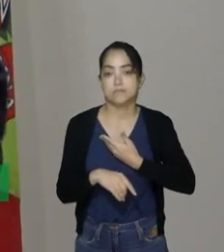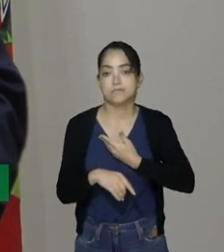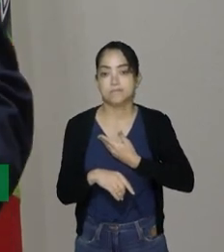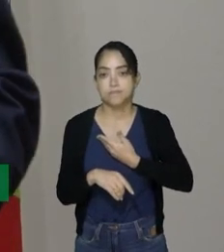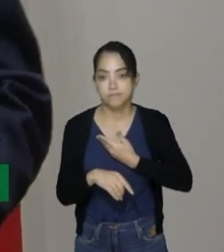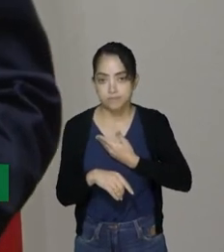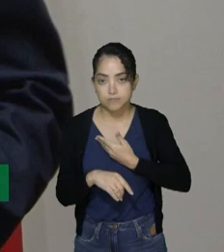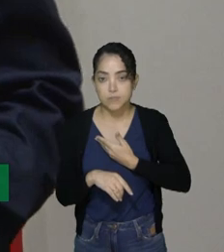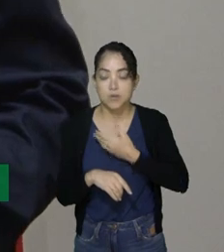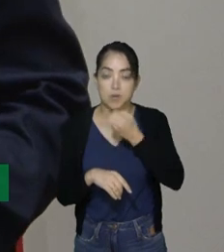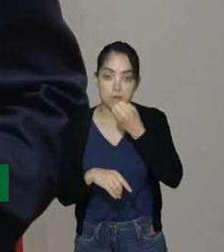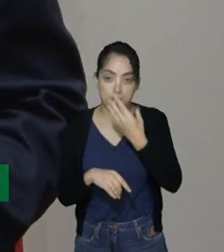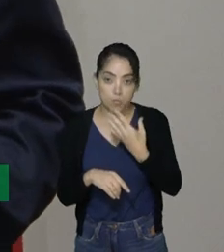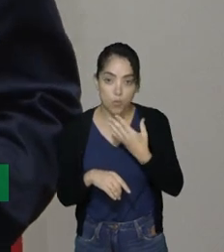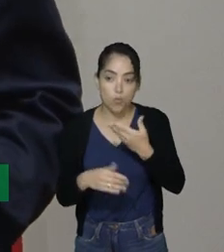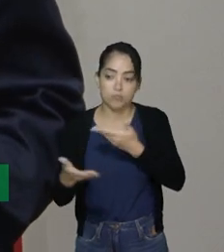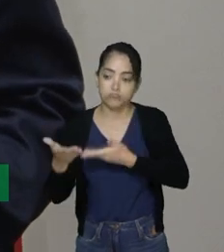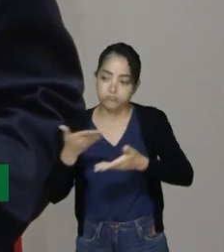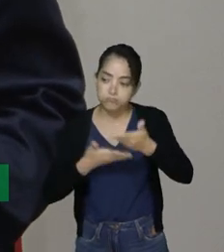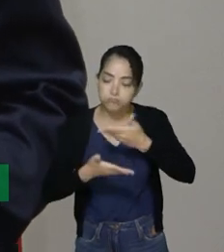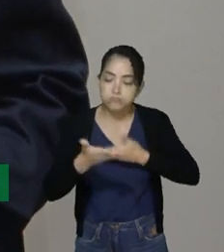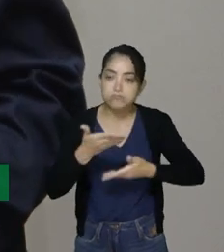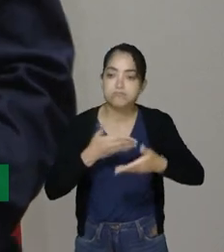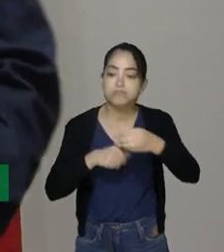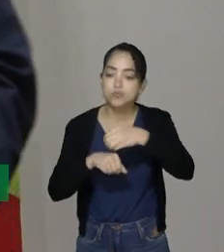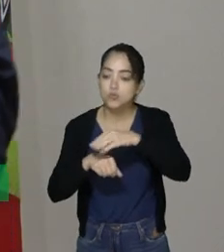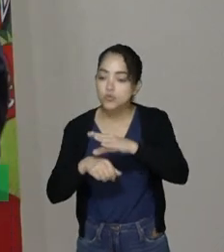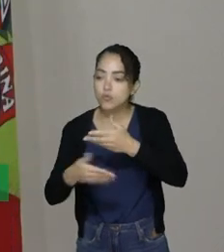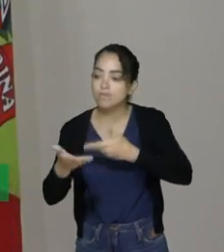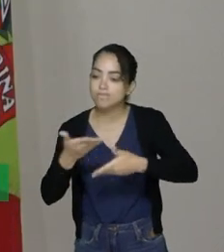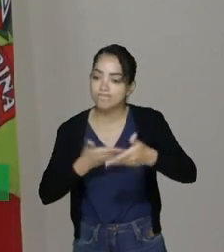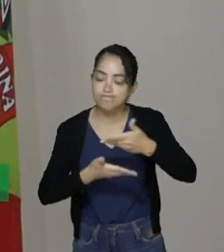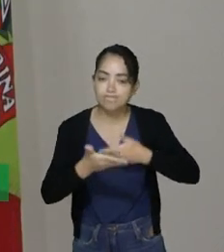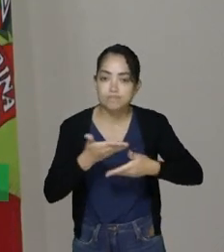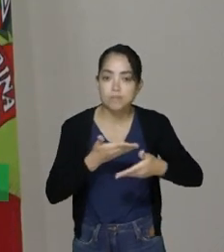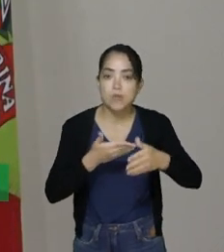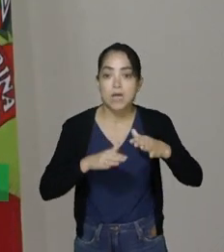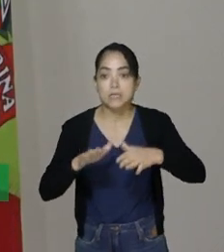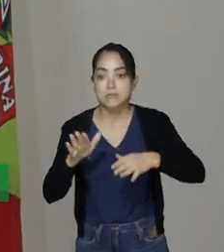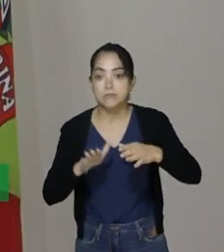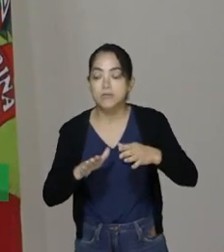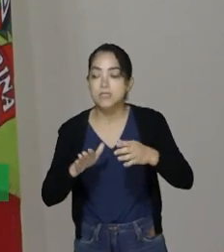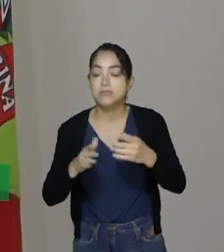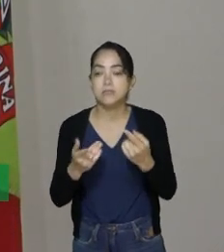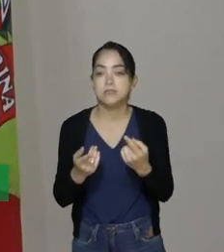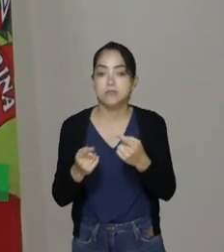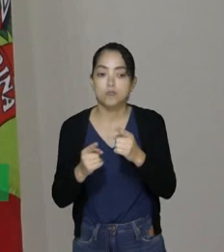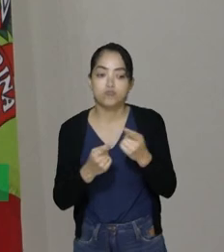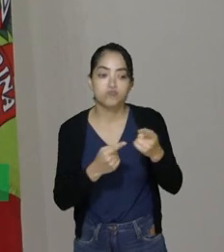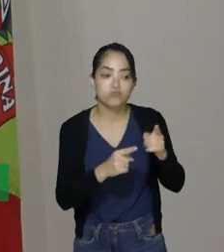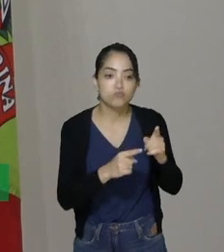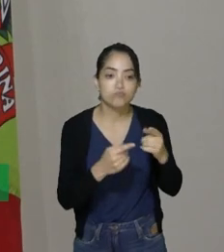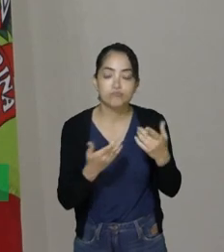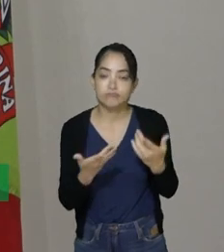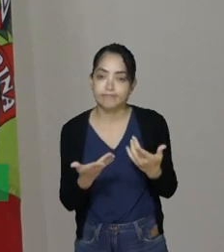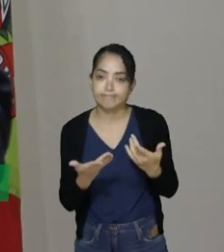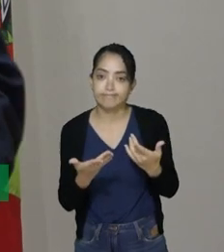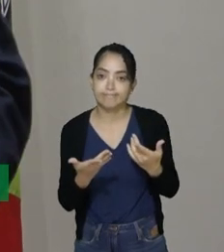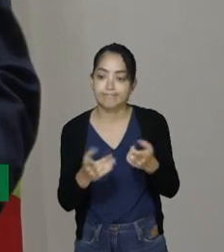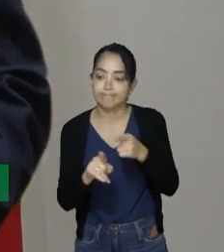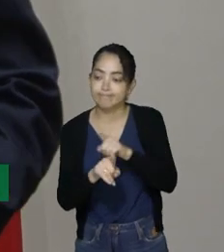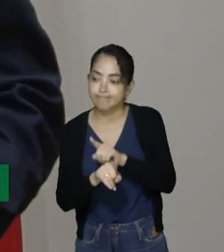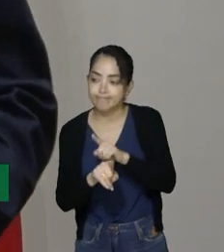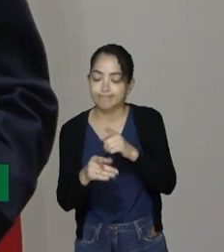a boa troca de ideias, o contraditório que nos faz crescer, mas, acima de tudo,